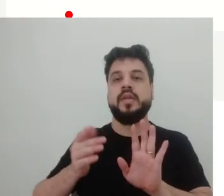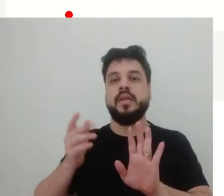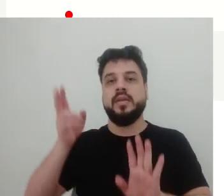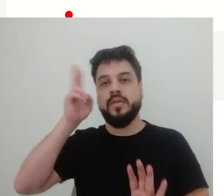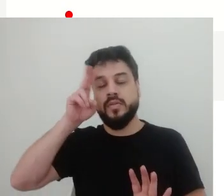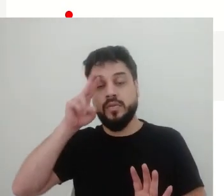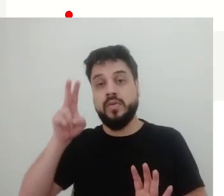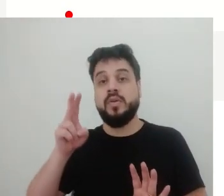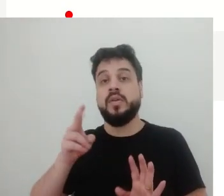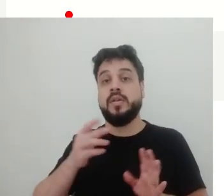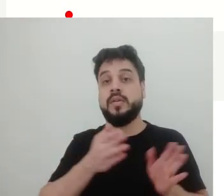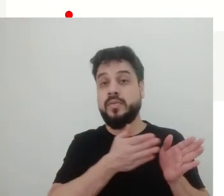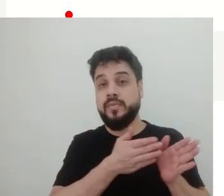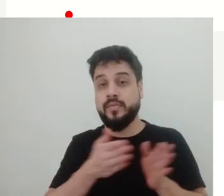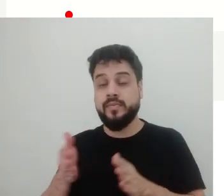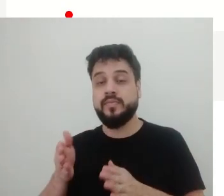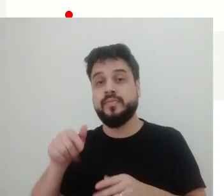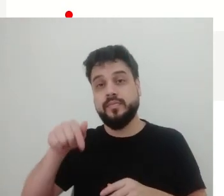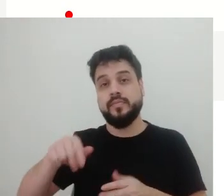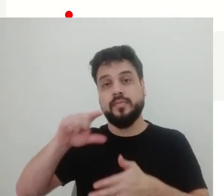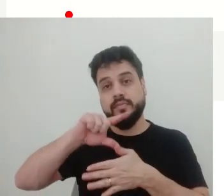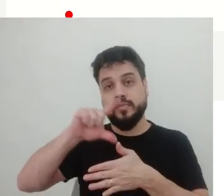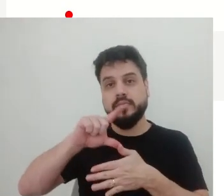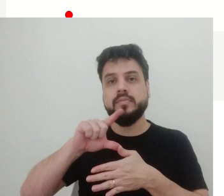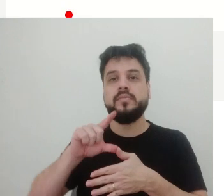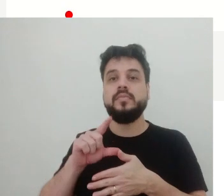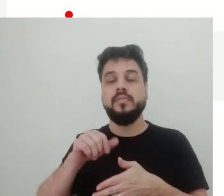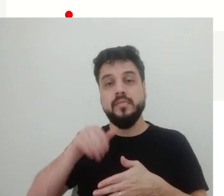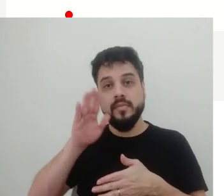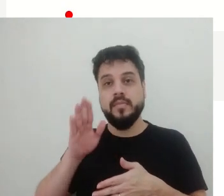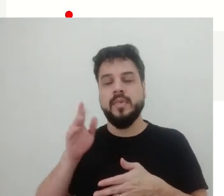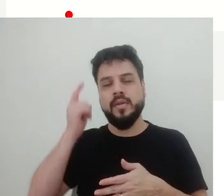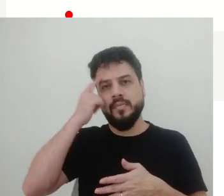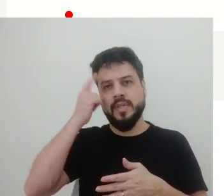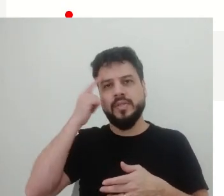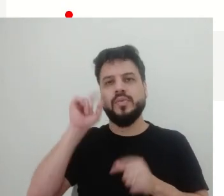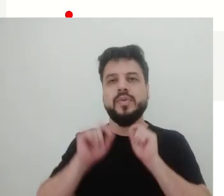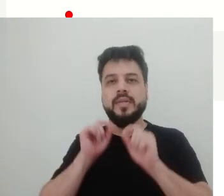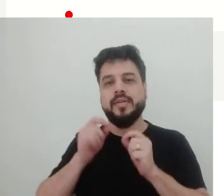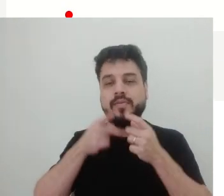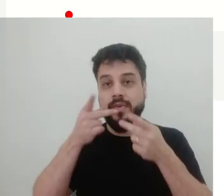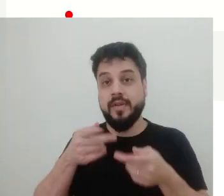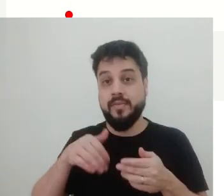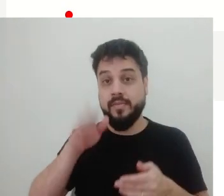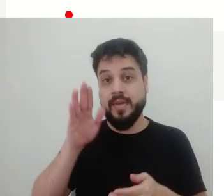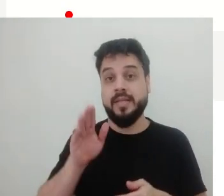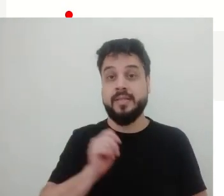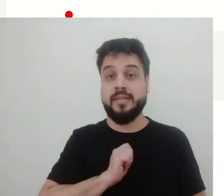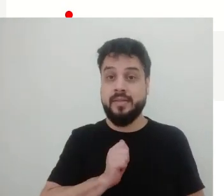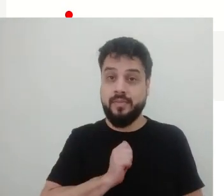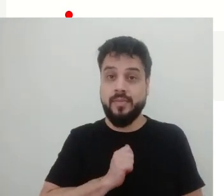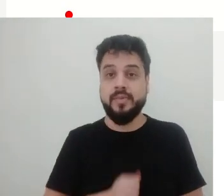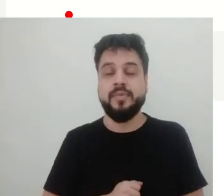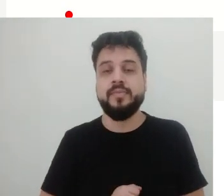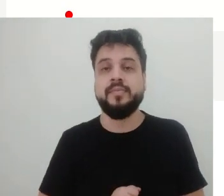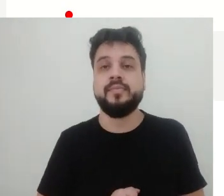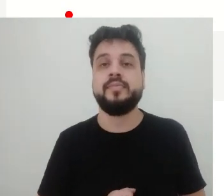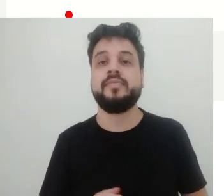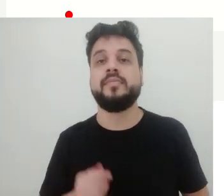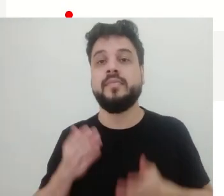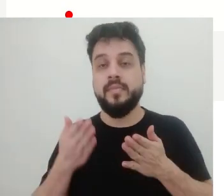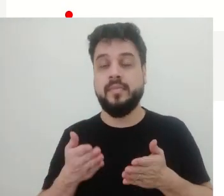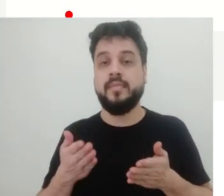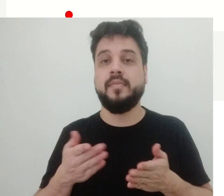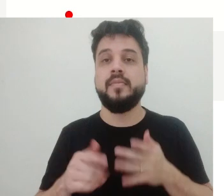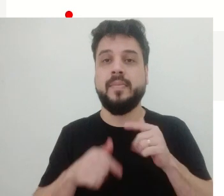vem atuando no campo da história intelectual e do pensamento antropológico. Seus interesses atuais de pesquisa são as trajetórias de intelectuais e